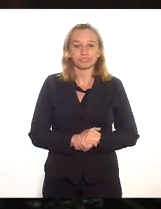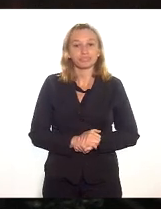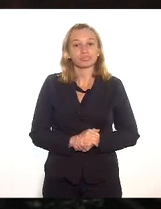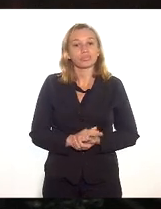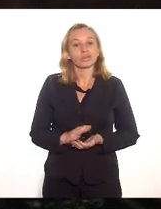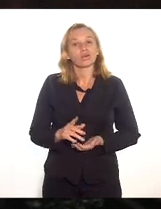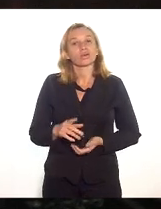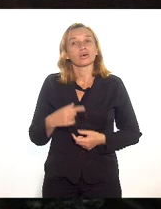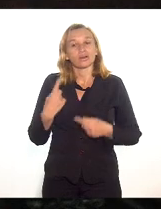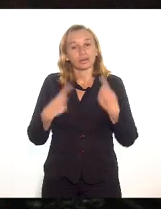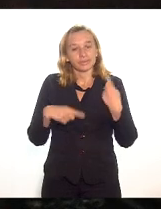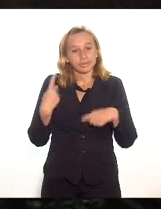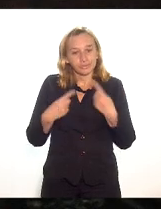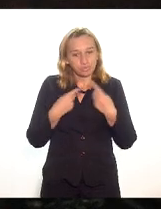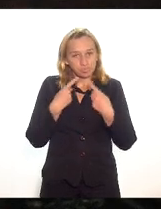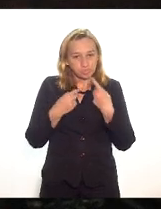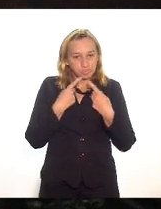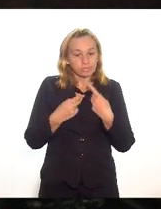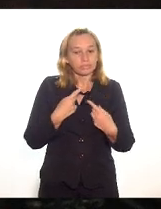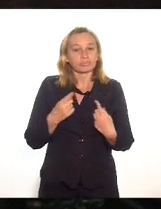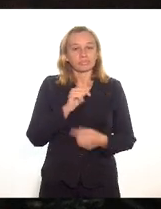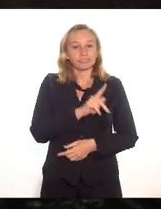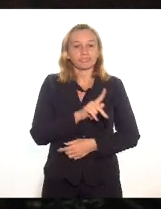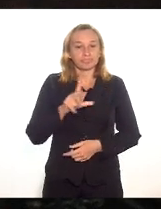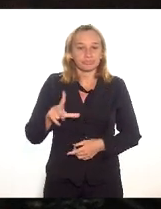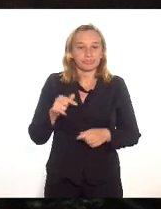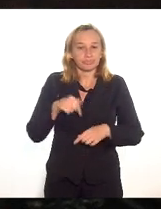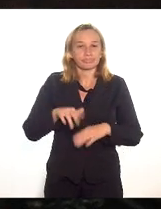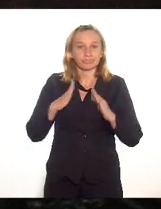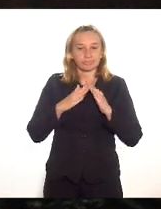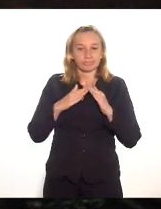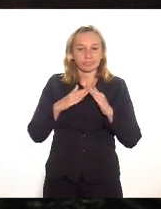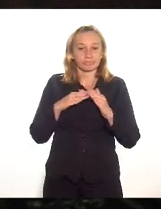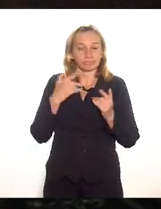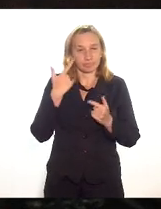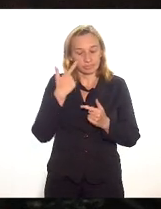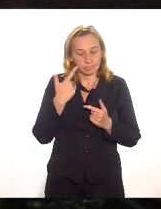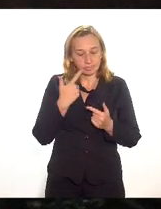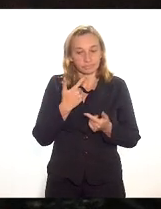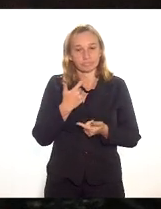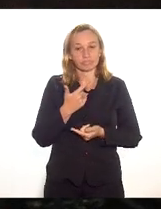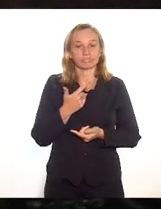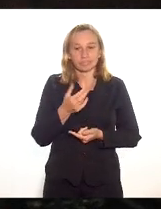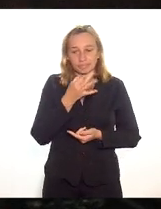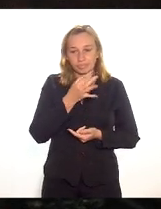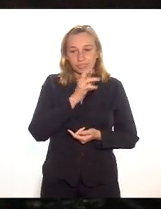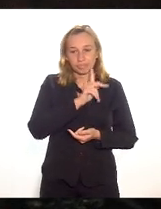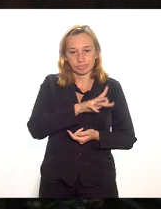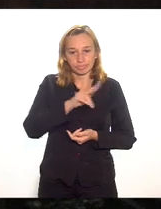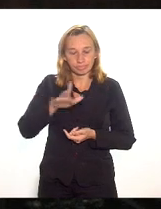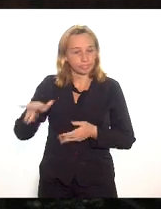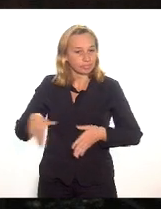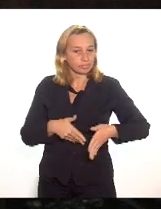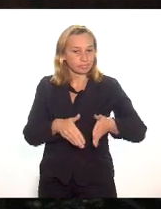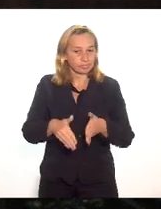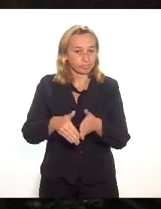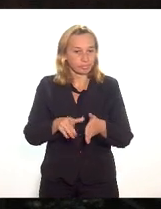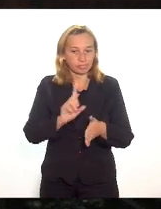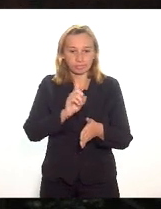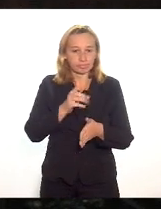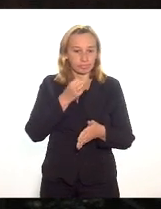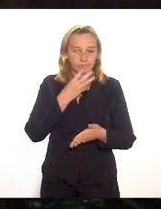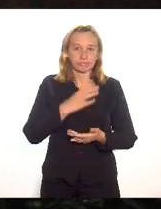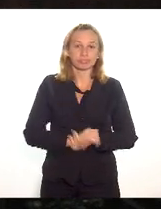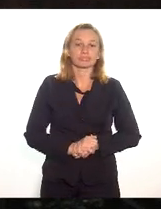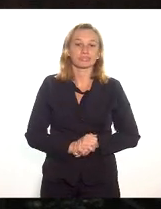a gente debate esse PDL aqui na casa, o que a gente acaba é tergiversando para um caminho que não deveria ser